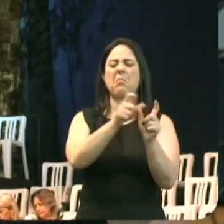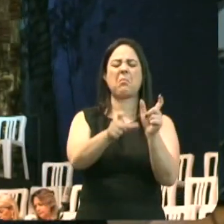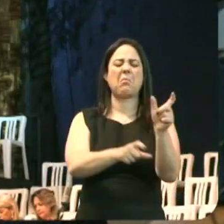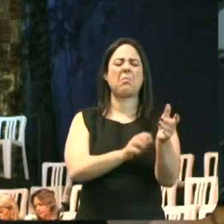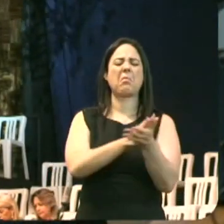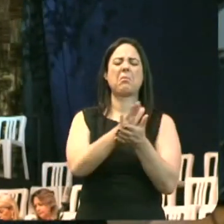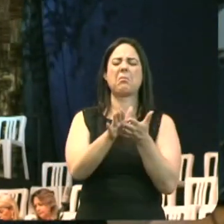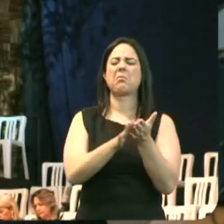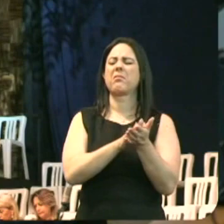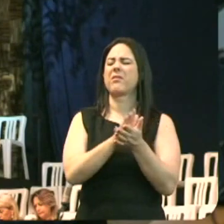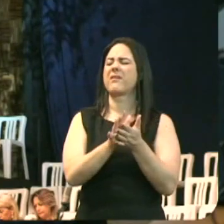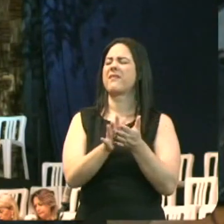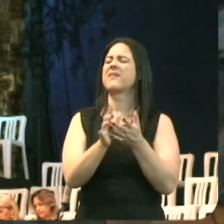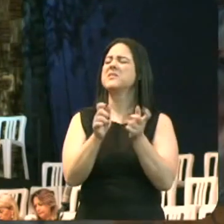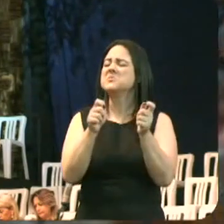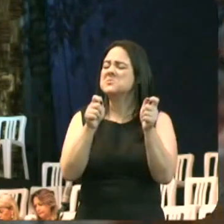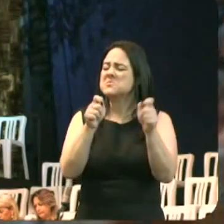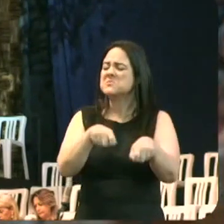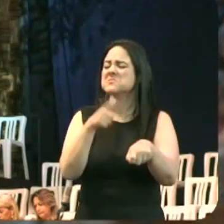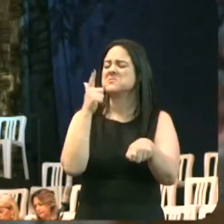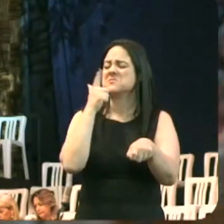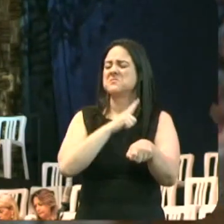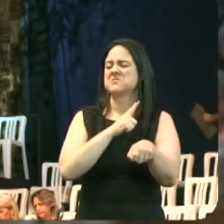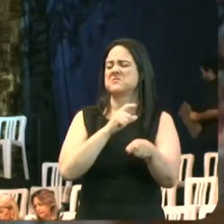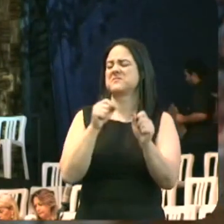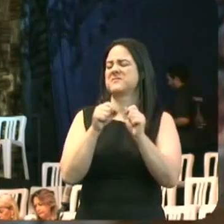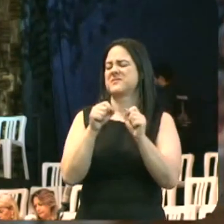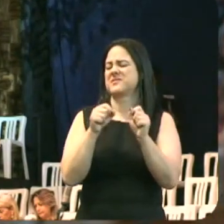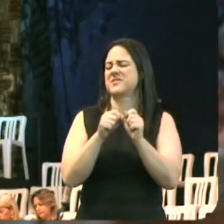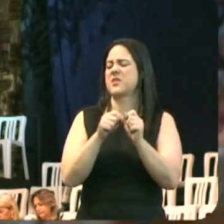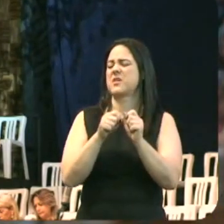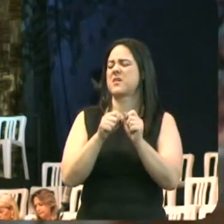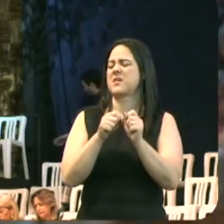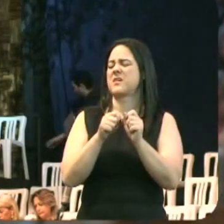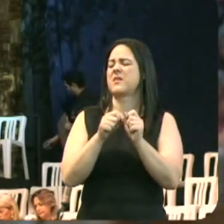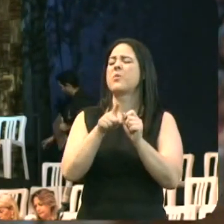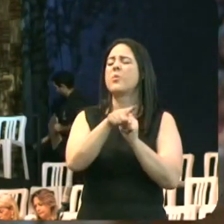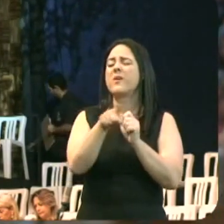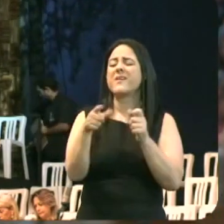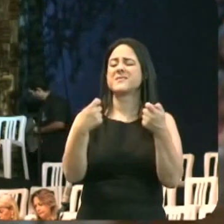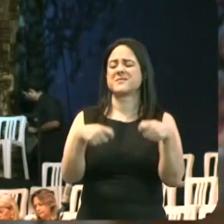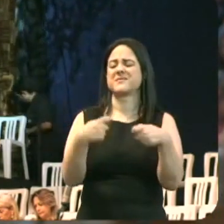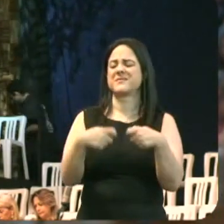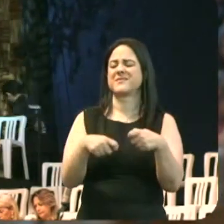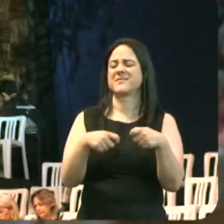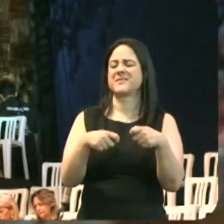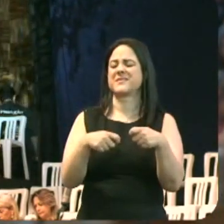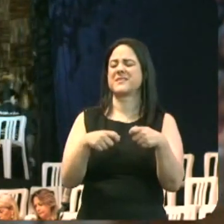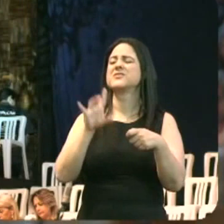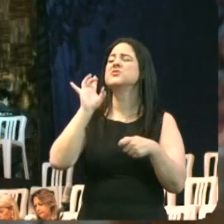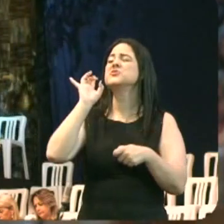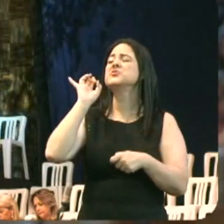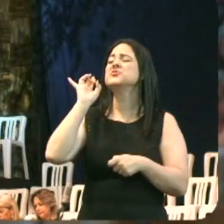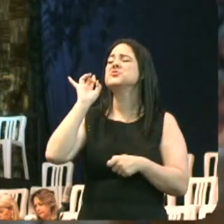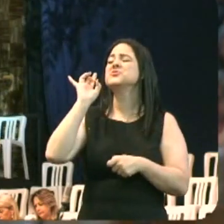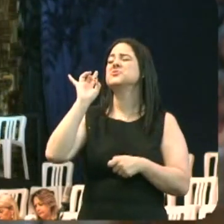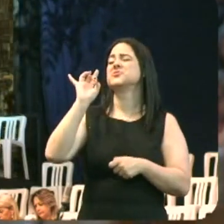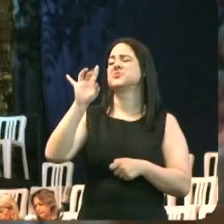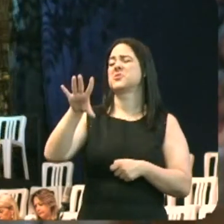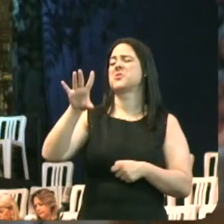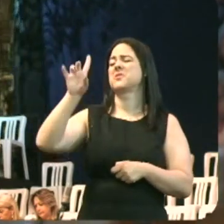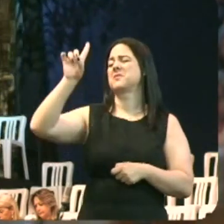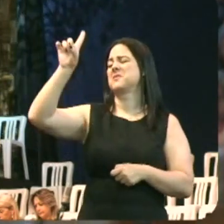ninguém capaz de fazer aquilo que eles mais necessitam. Só tem uma